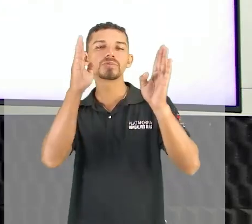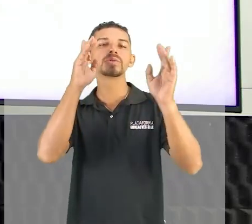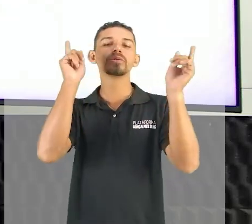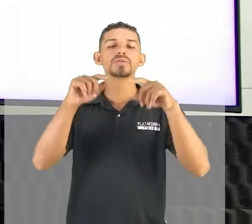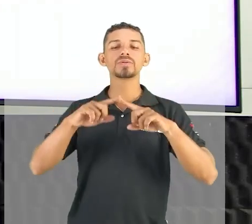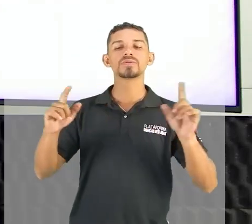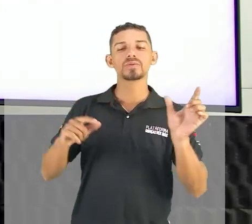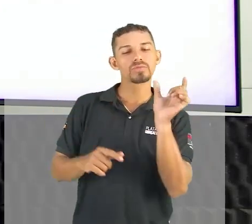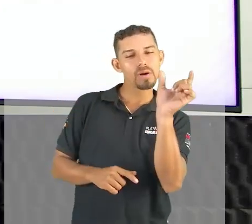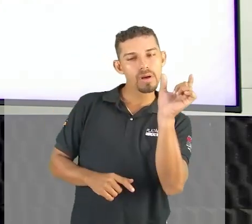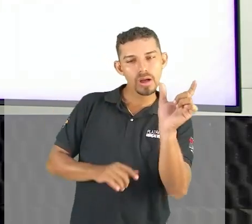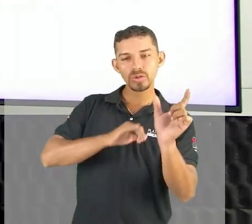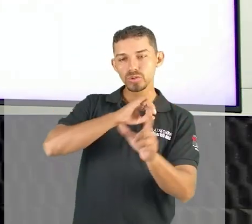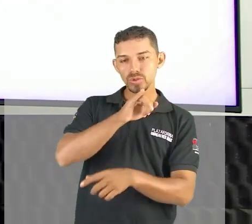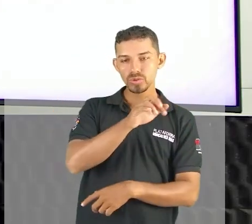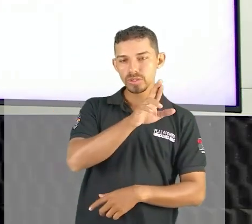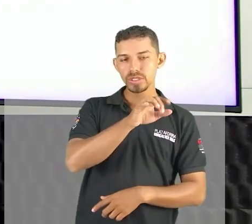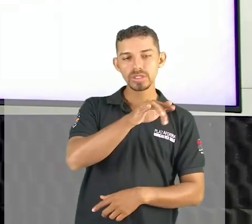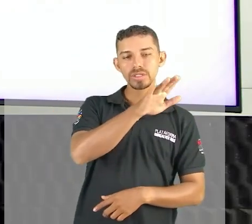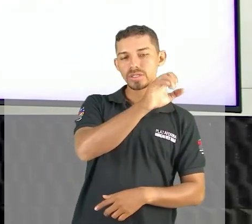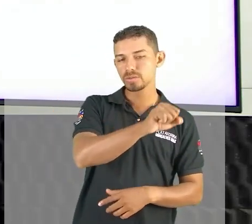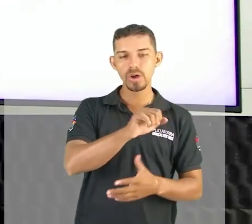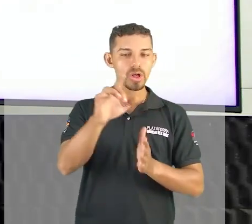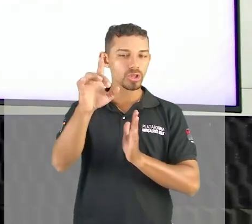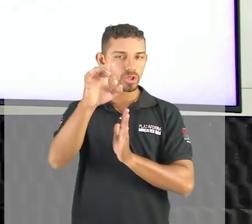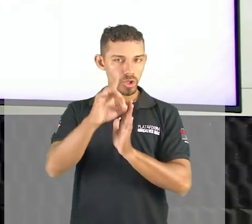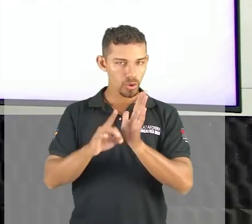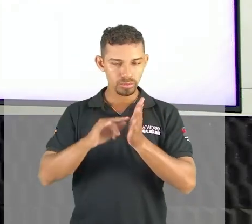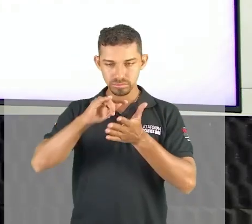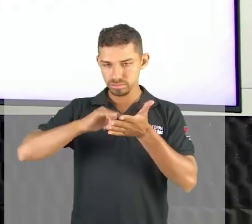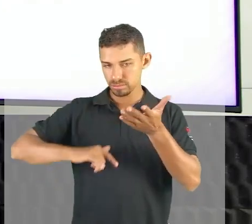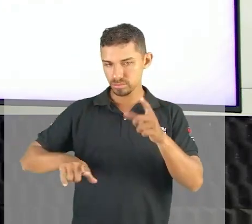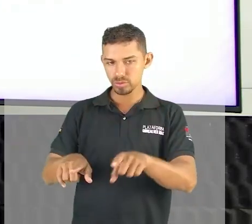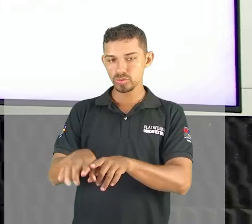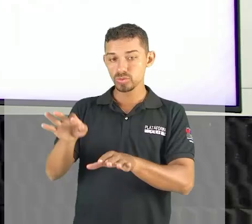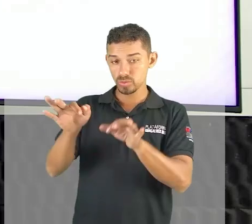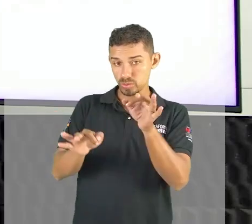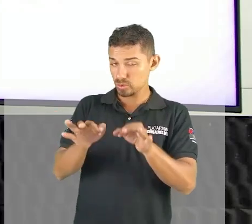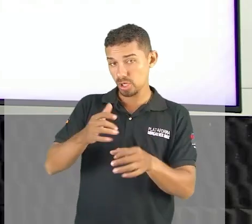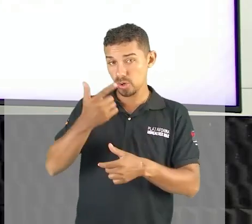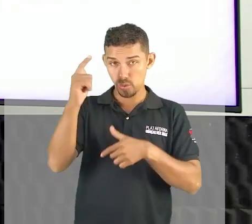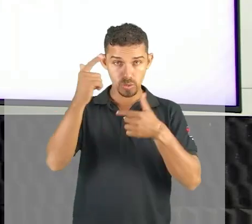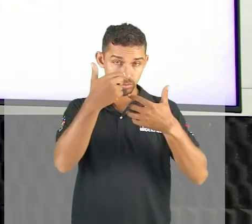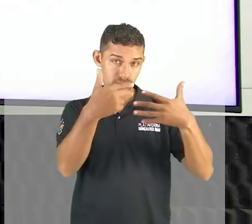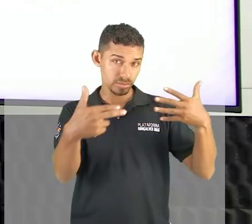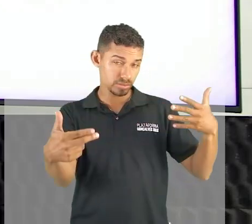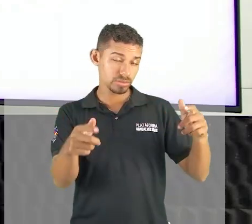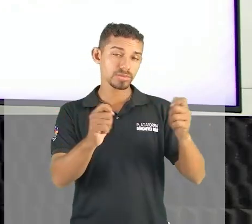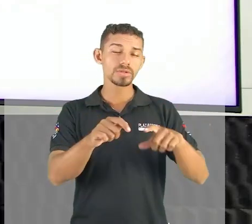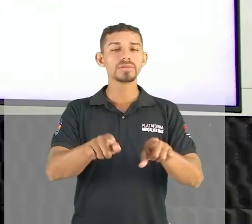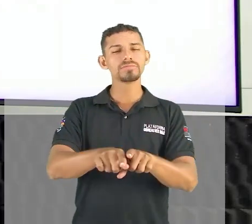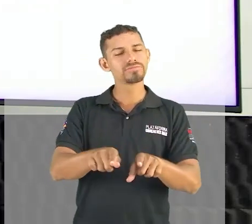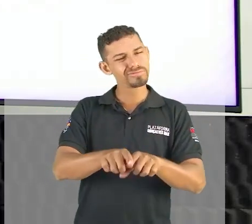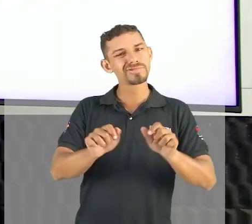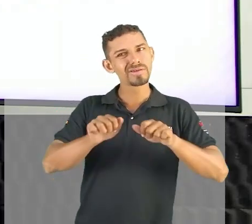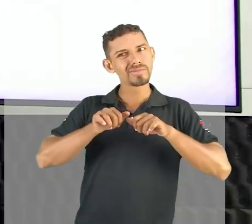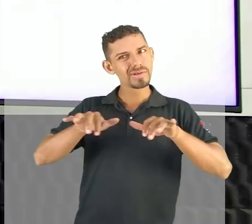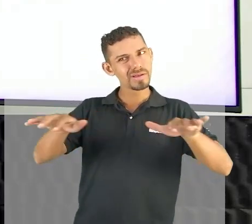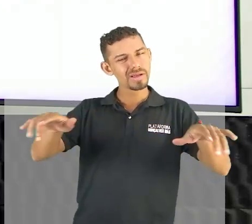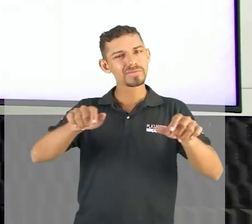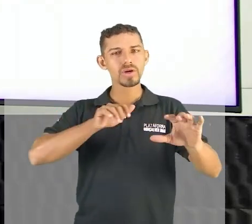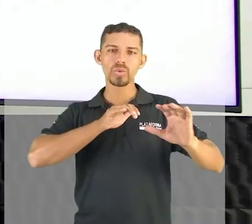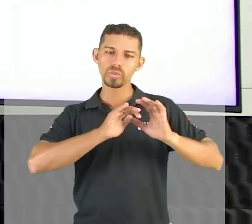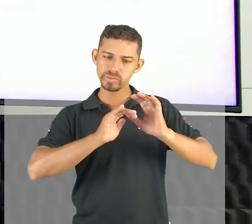qus propriamente dito como no caso de documentos jurídicos entre outros de fato tem algum alguns meios de circulação uma forma de